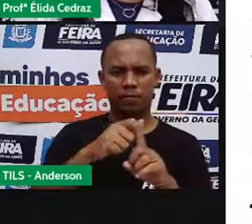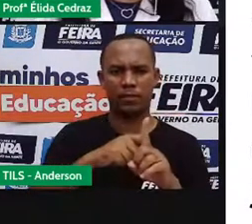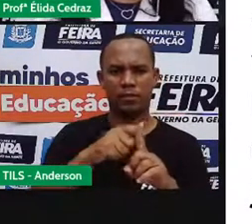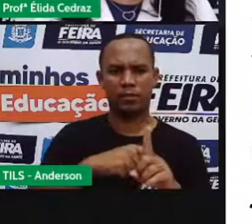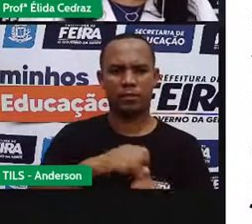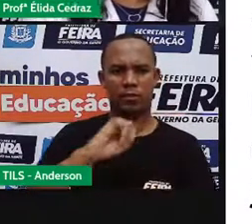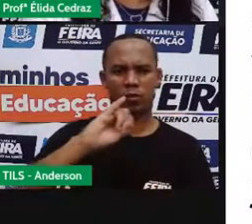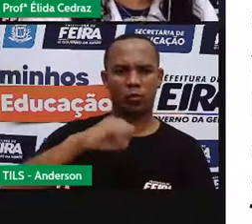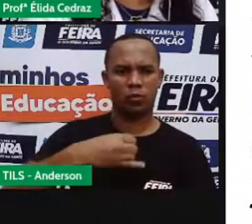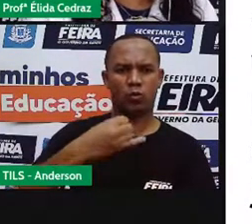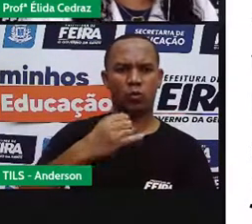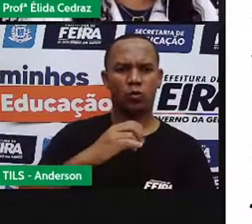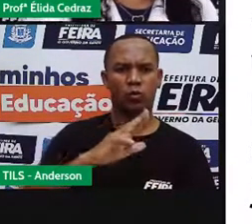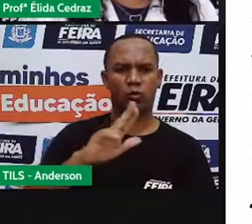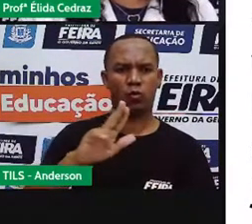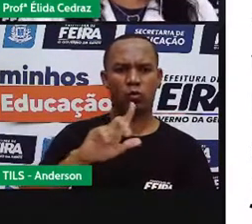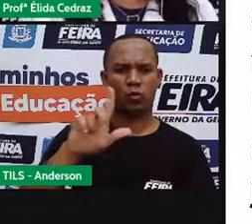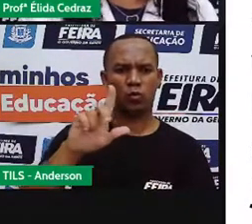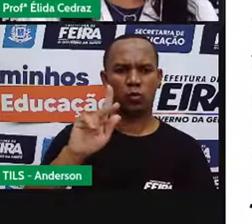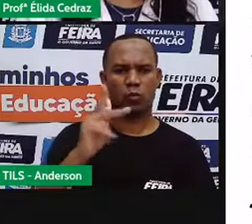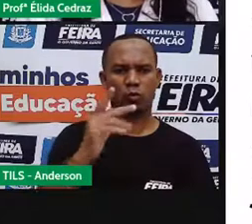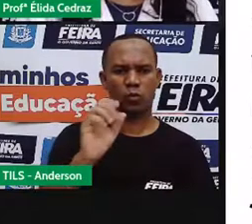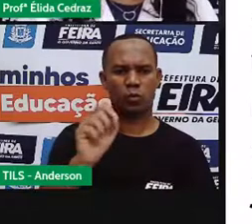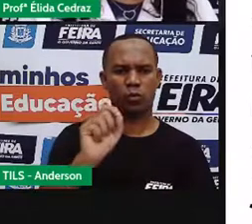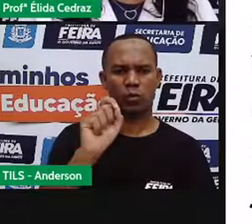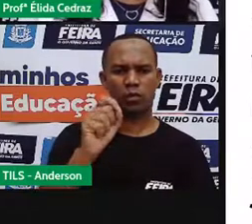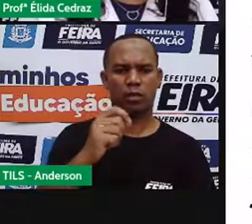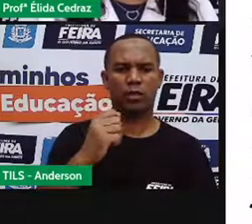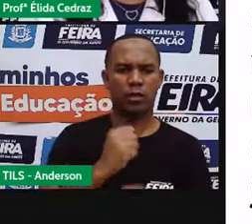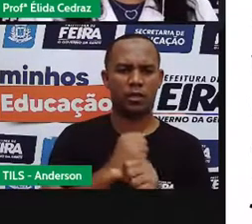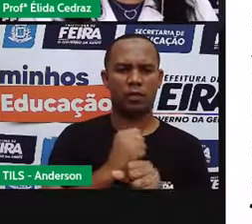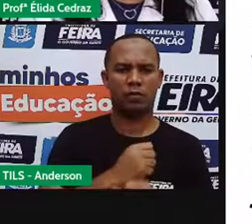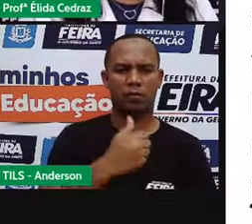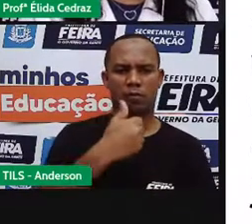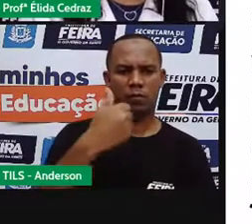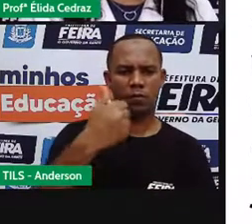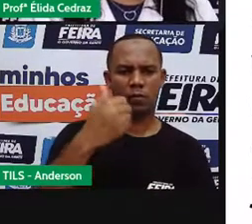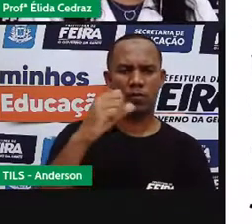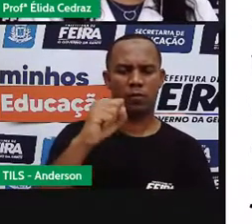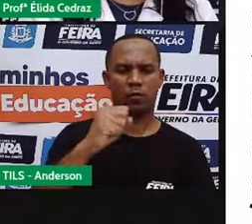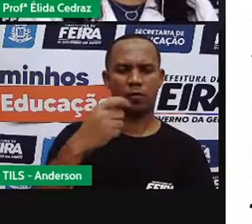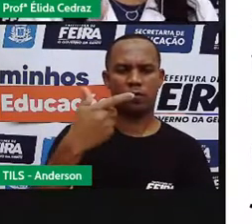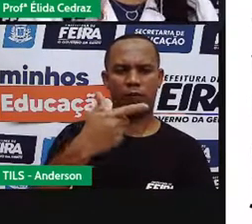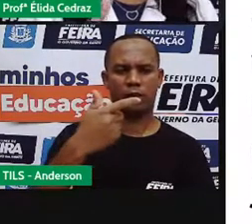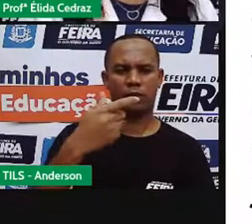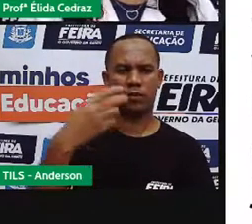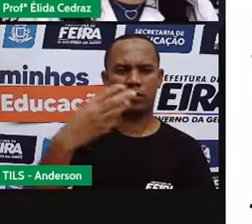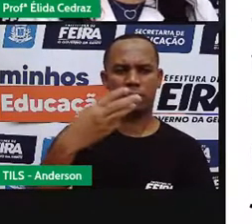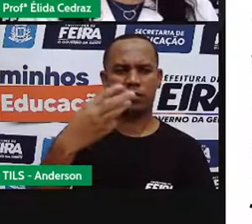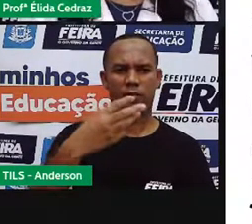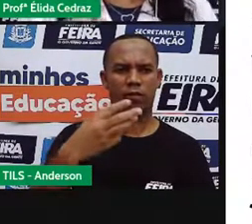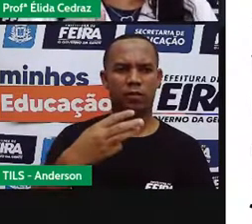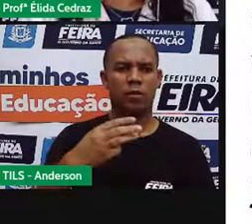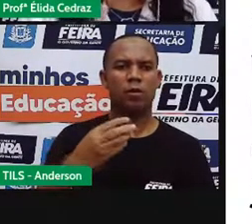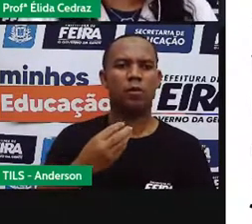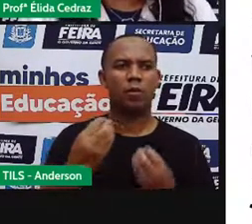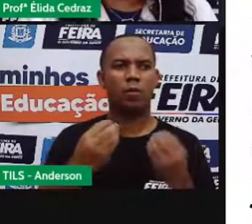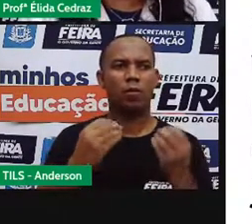2 de julho de 1823. Esse aqui é o motivo da celebração da independência da Bahia ser uma